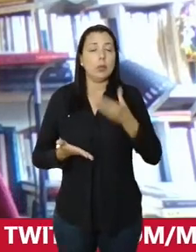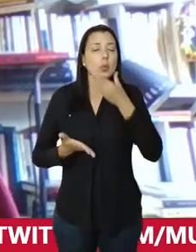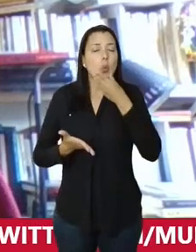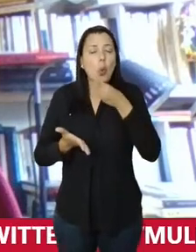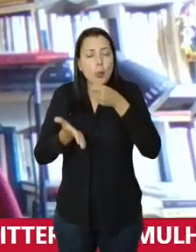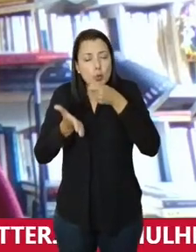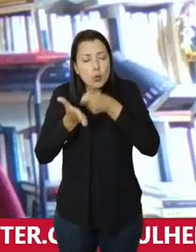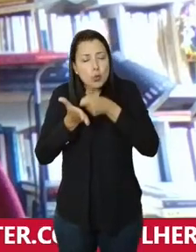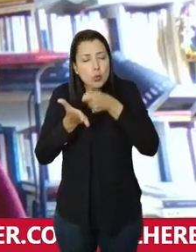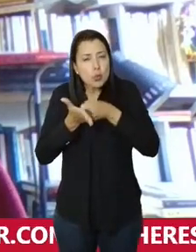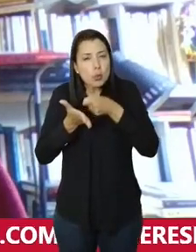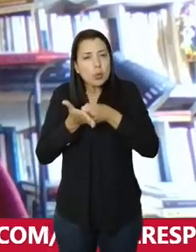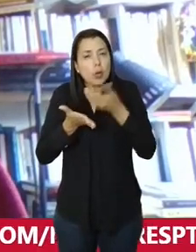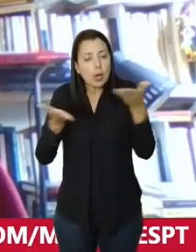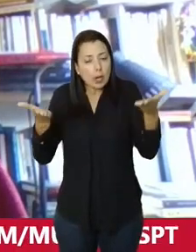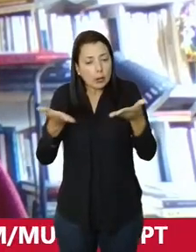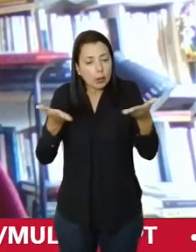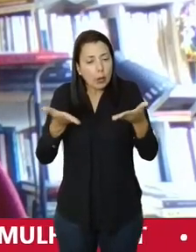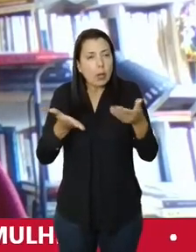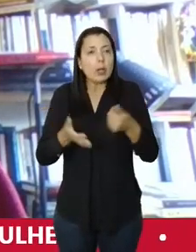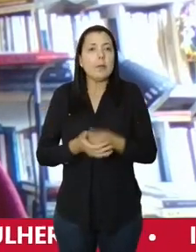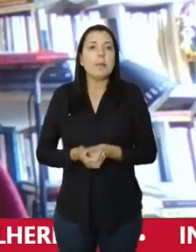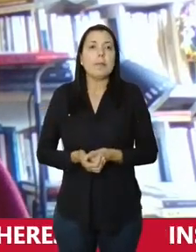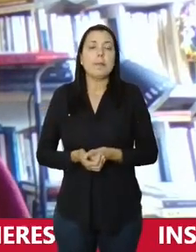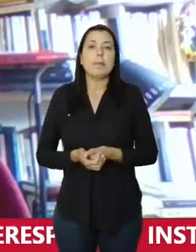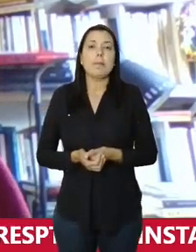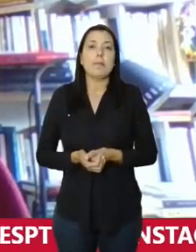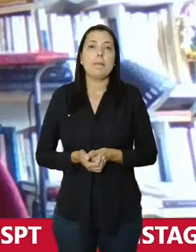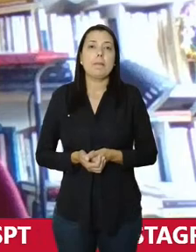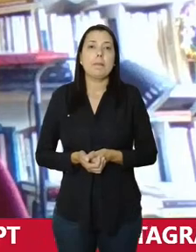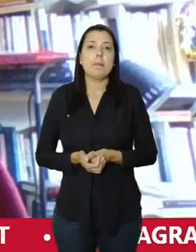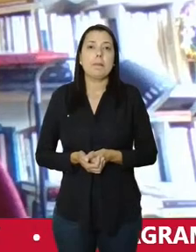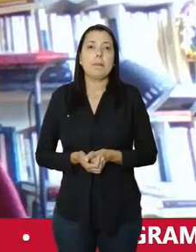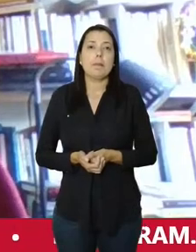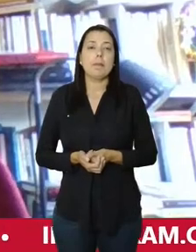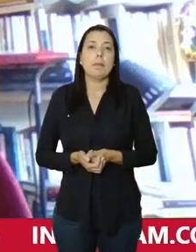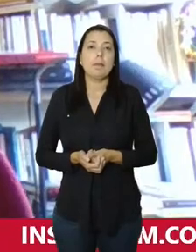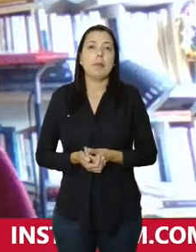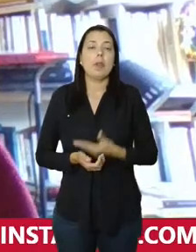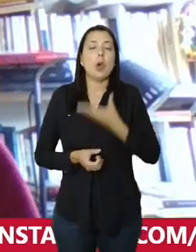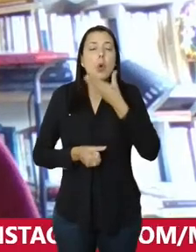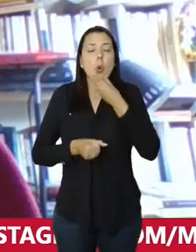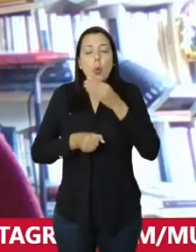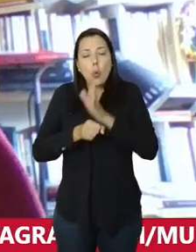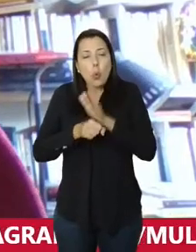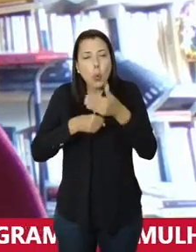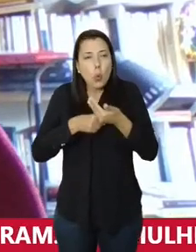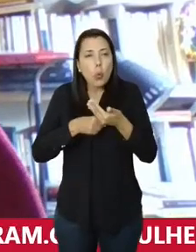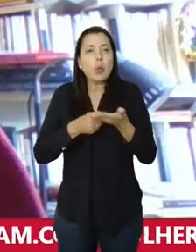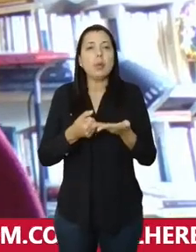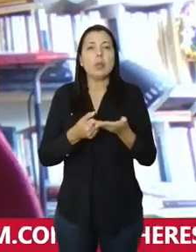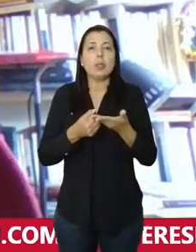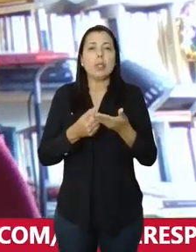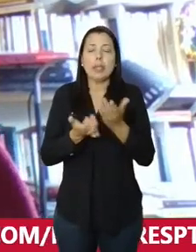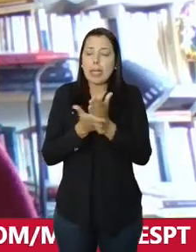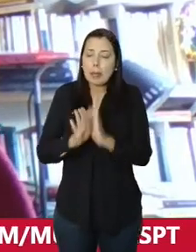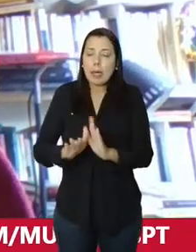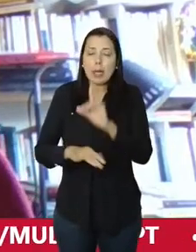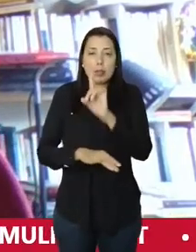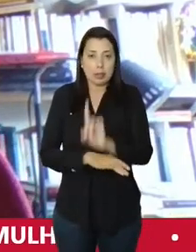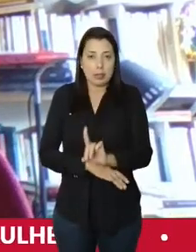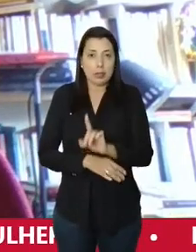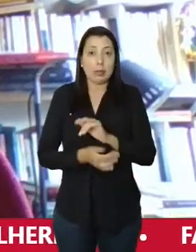fascismo que está sendo implantado, com esse desmonte de direitos,